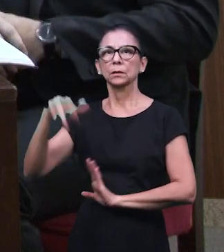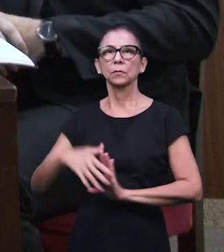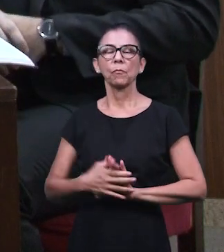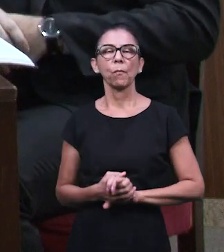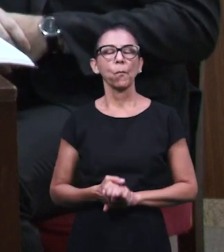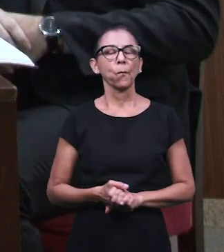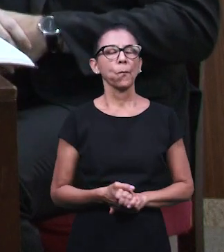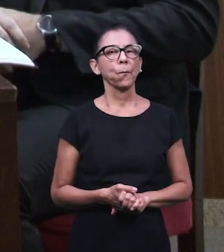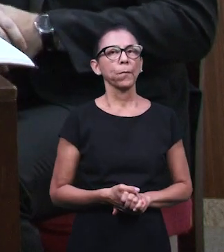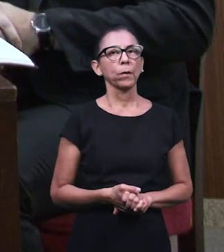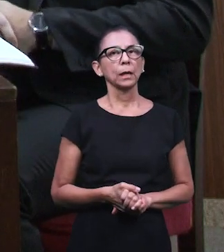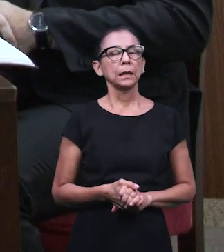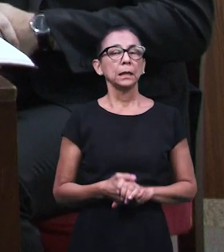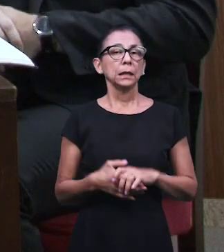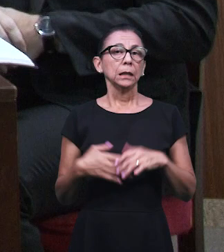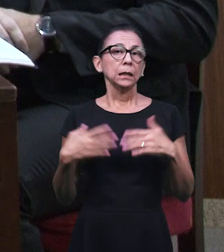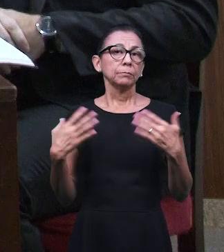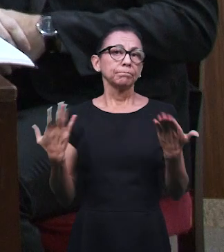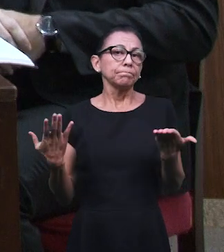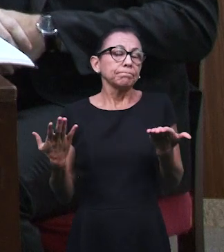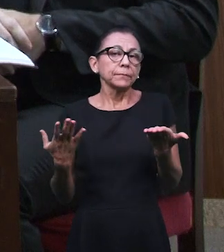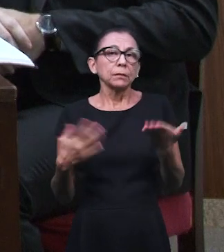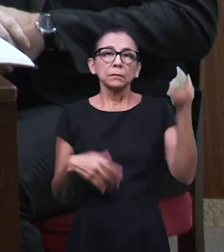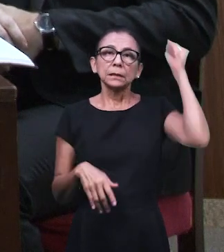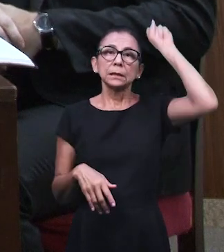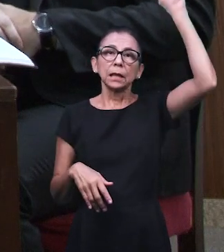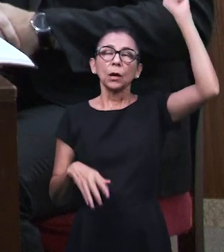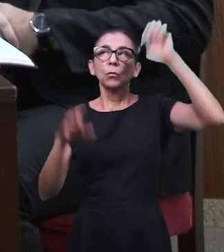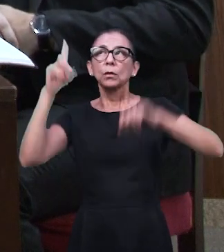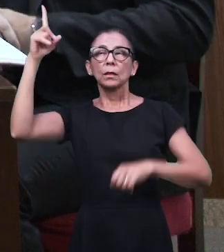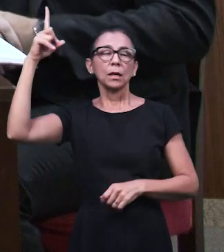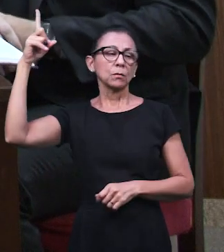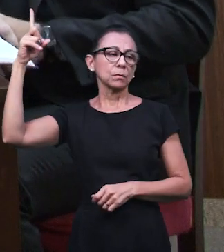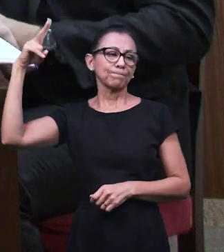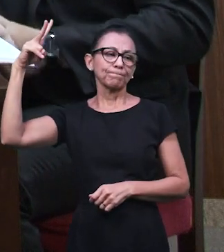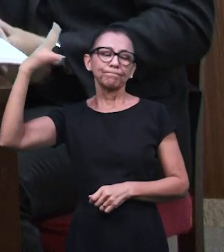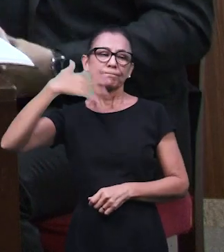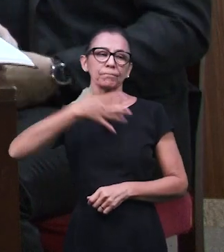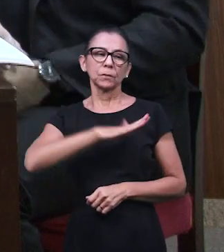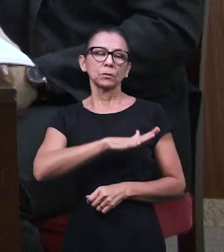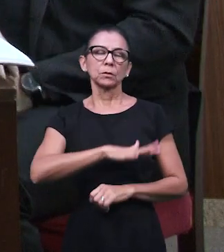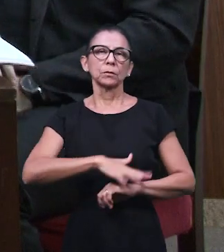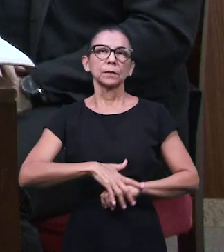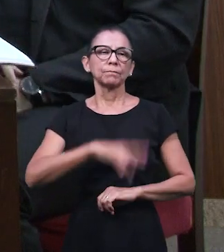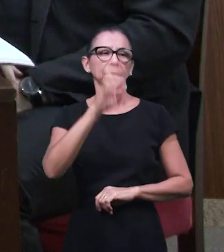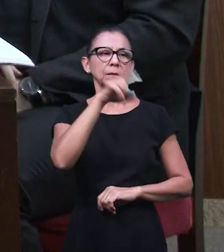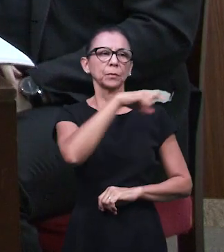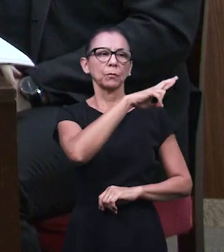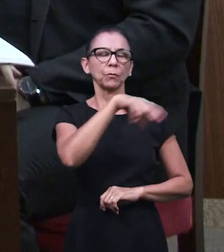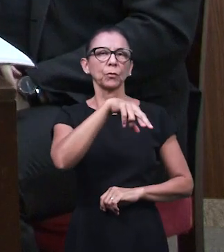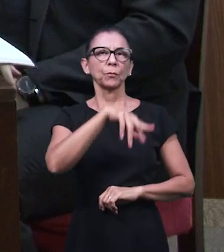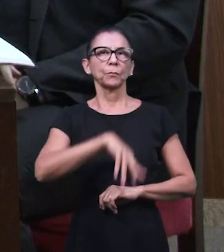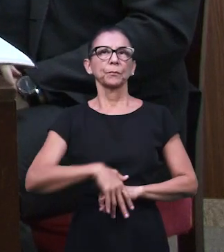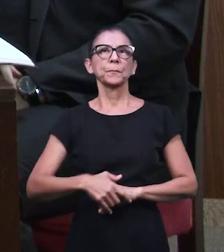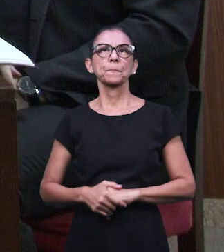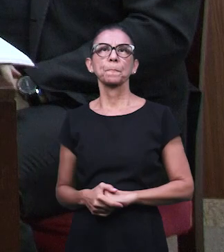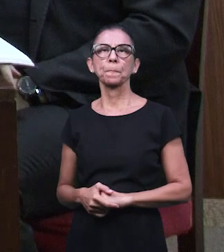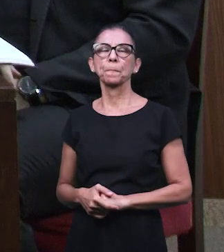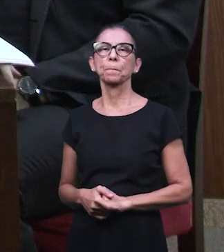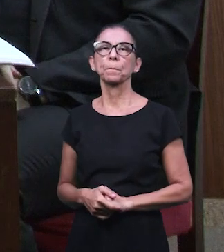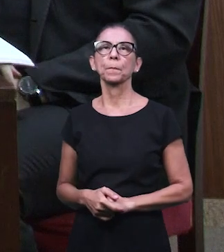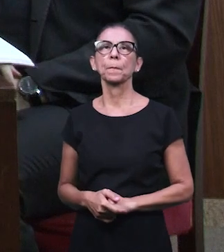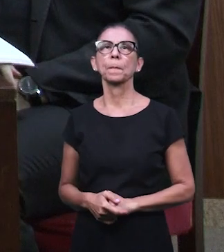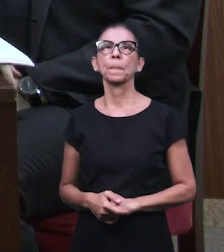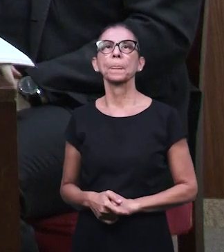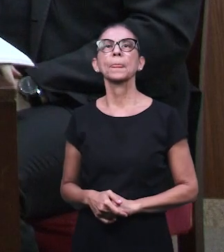dominical, nós falamos justamente sobre Saul, que ele se voltava para o povo, ele se importava com o povo. Davi e